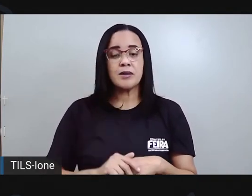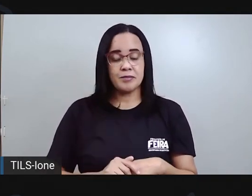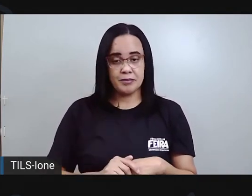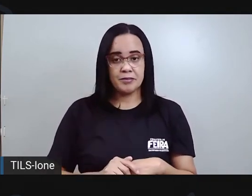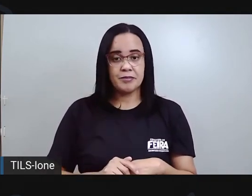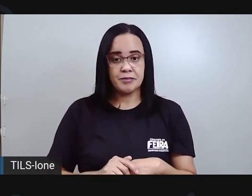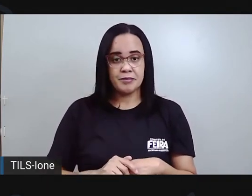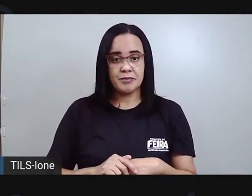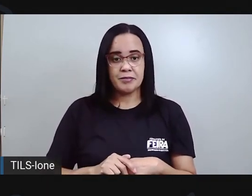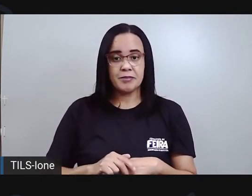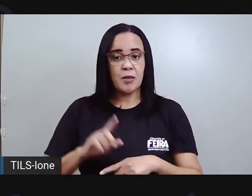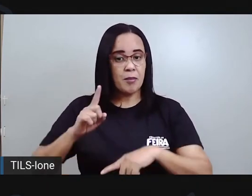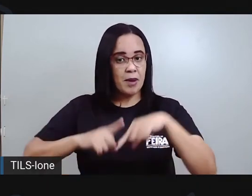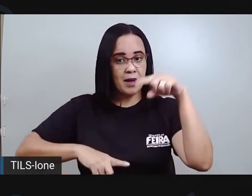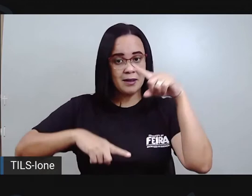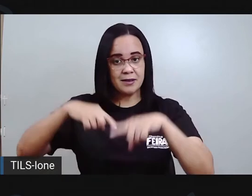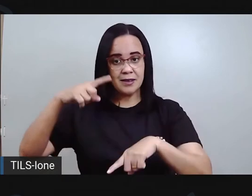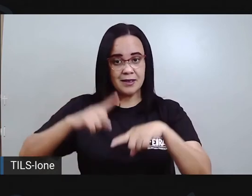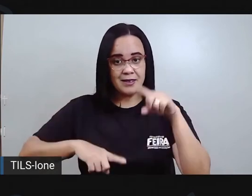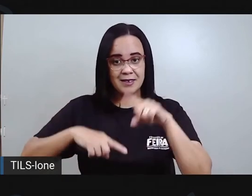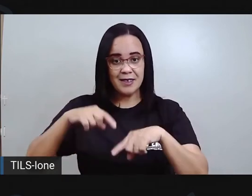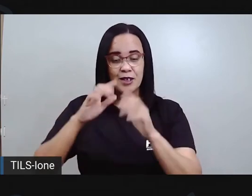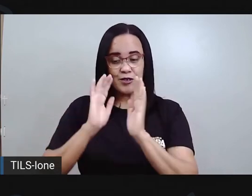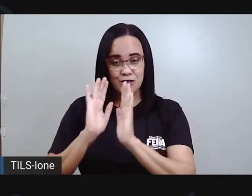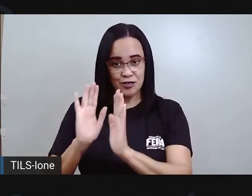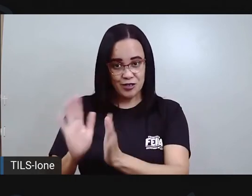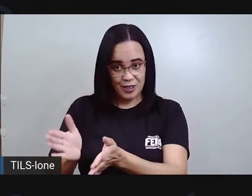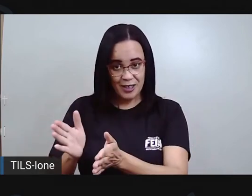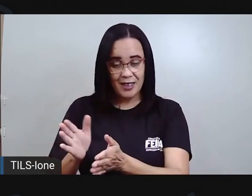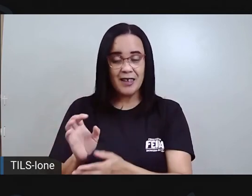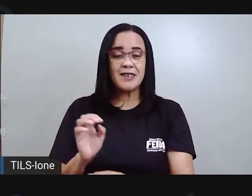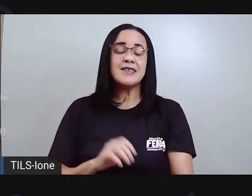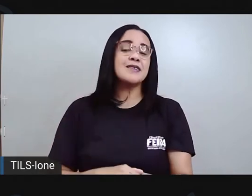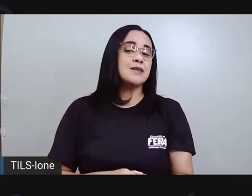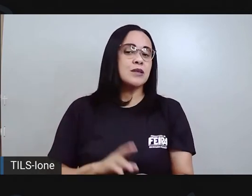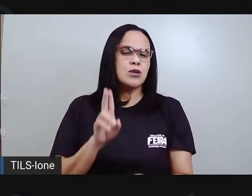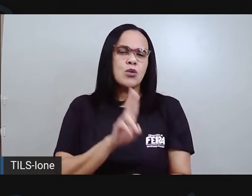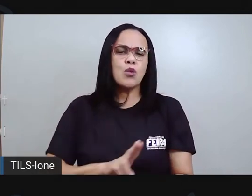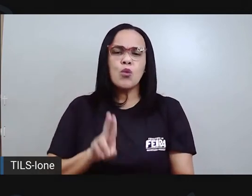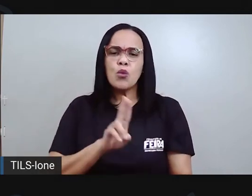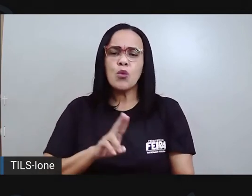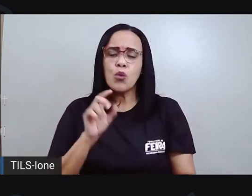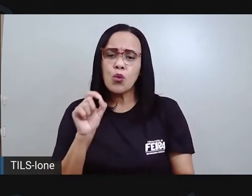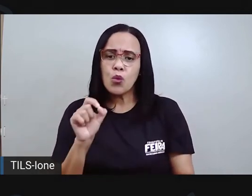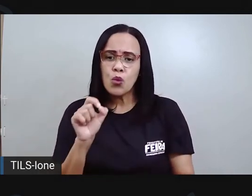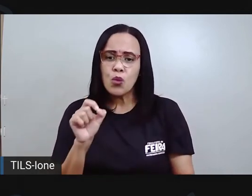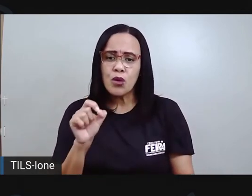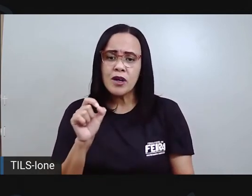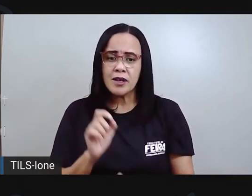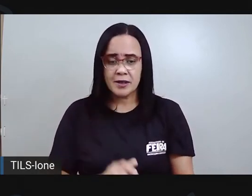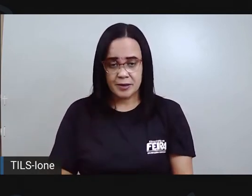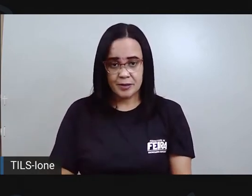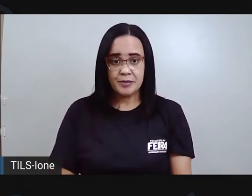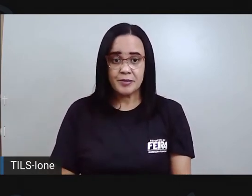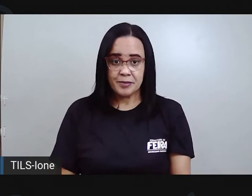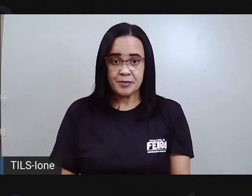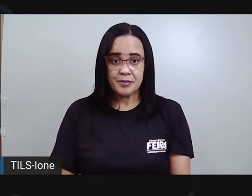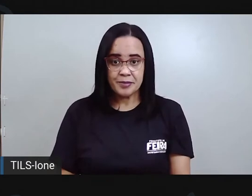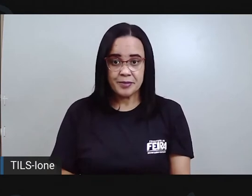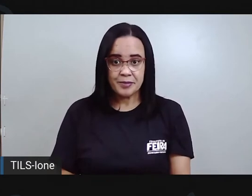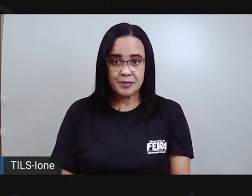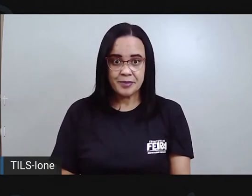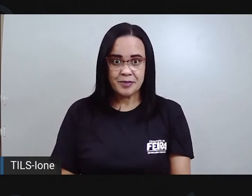Separei o material e agora vamos usar o quê, Proelisa? Ah, a